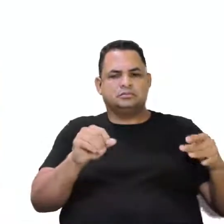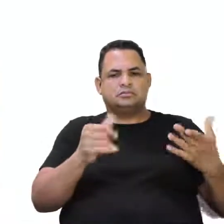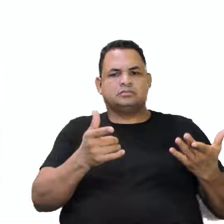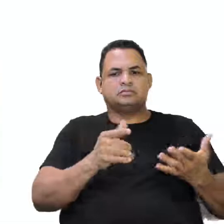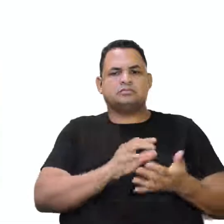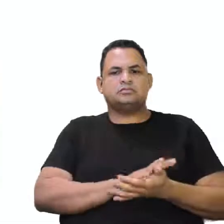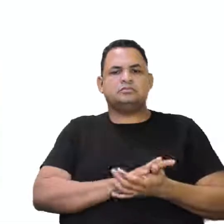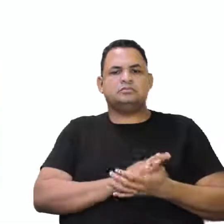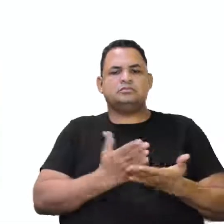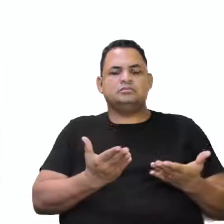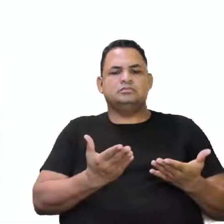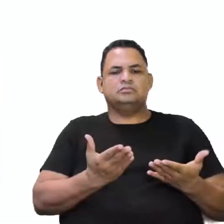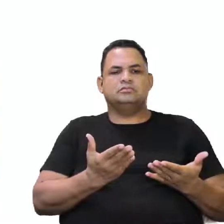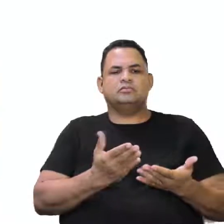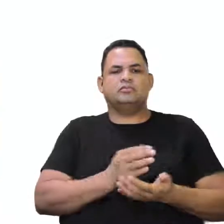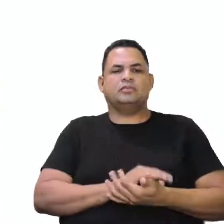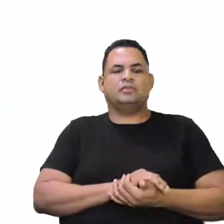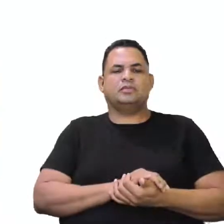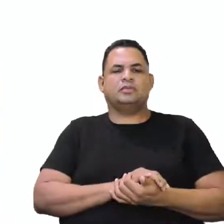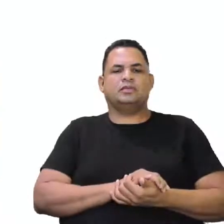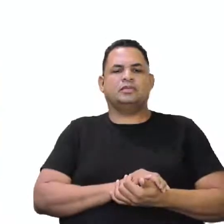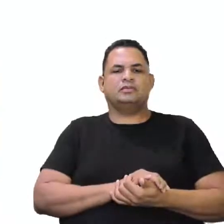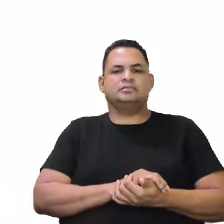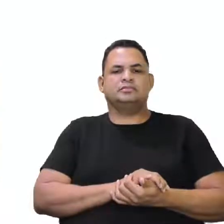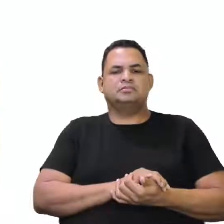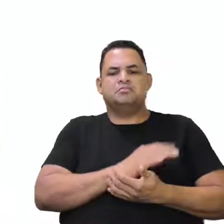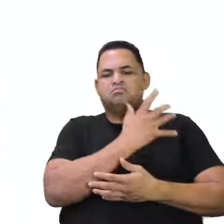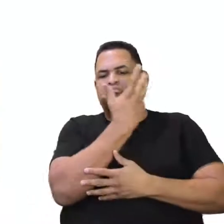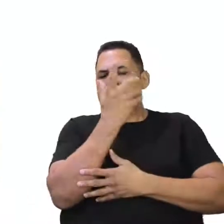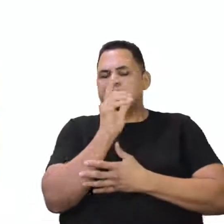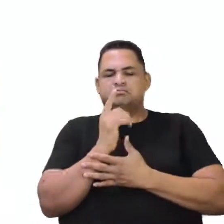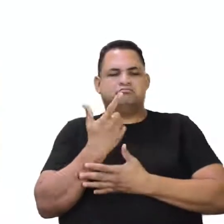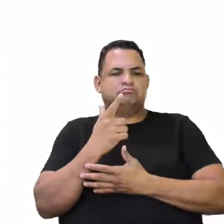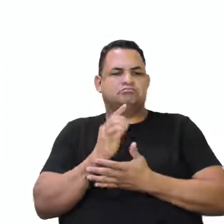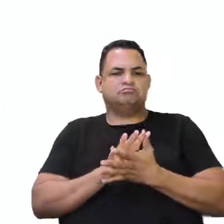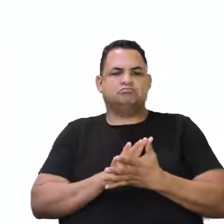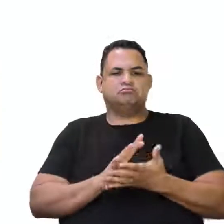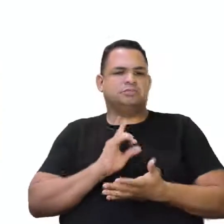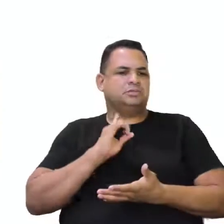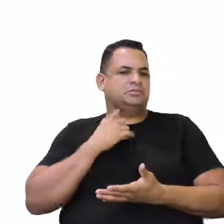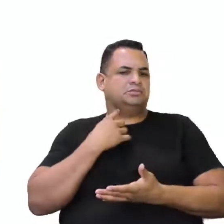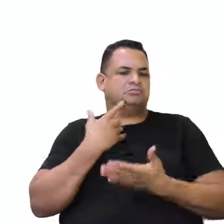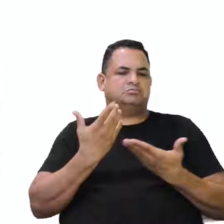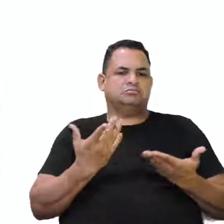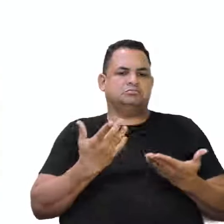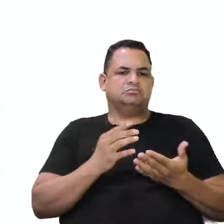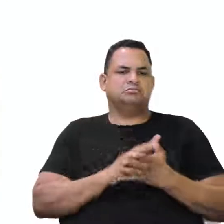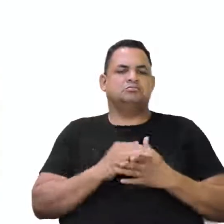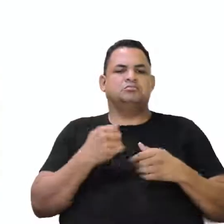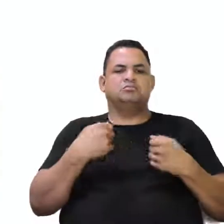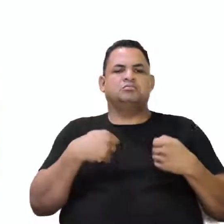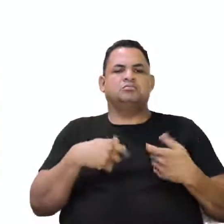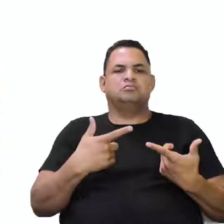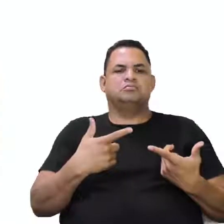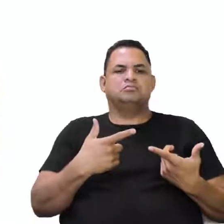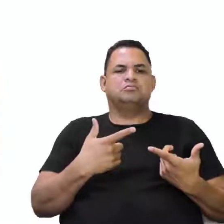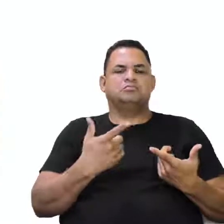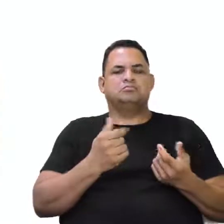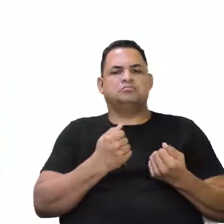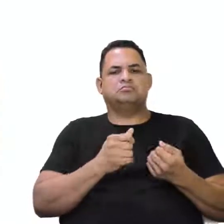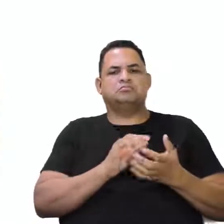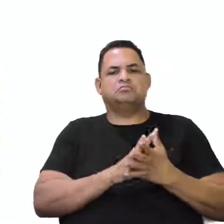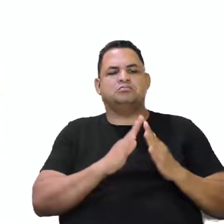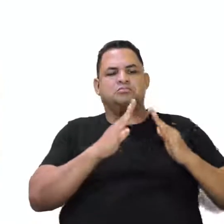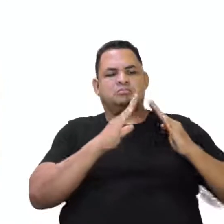Sujeira, lixo, nós produzimos, né? Mata não está nada sujo, não tem nada que limpar. Você pode colocar a sua